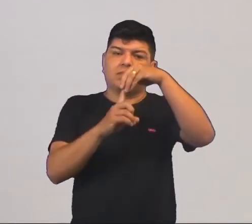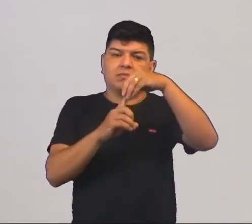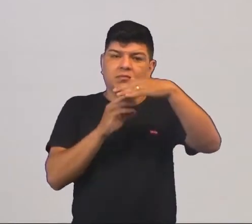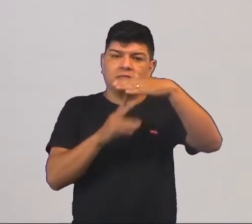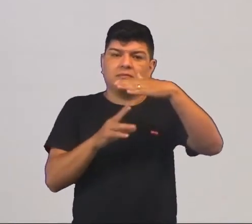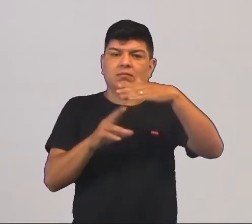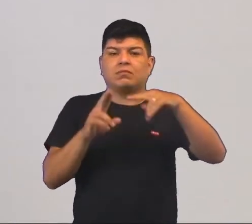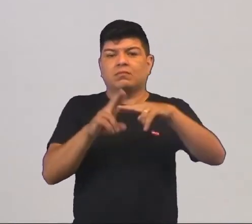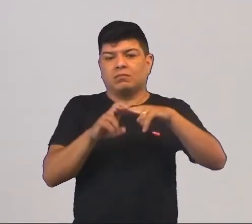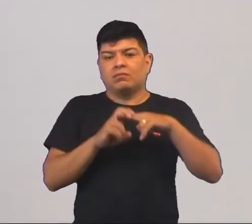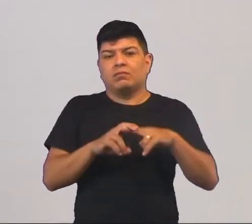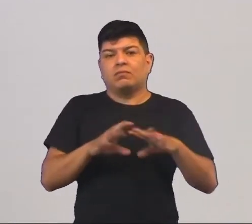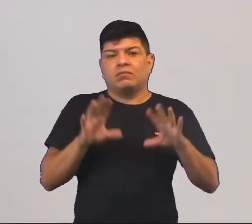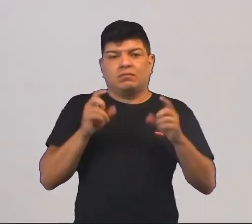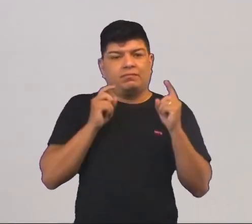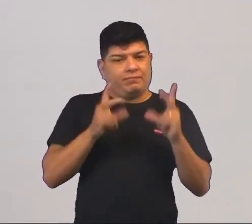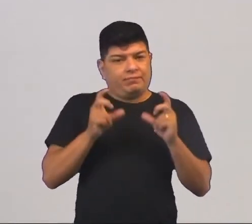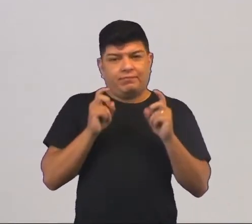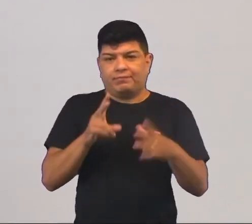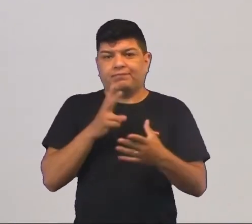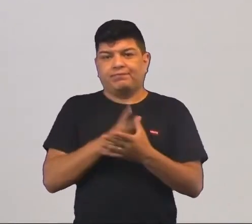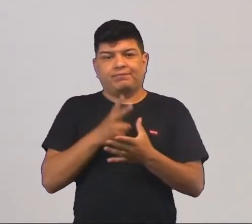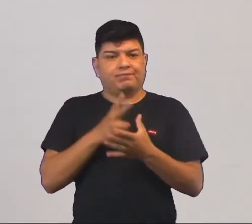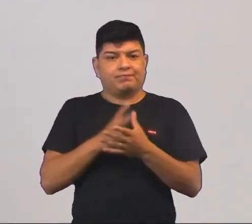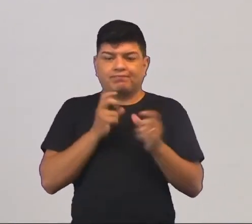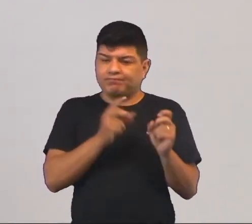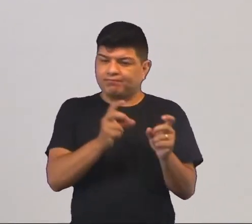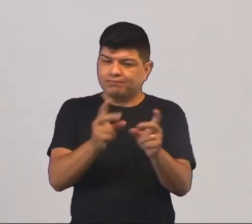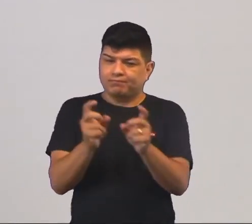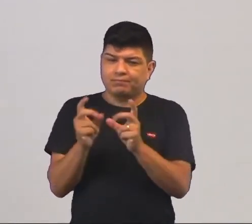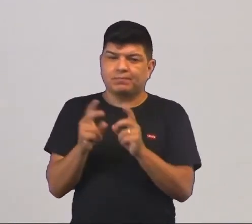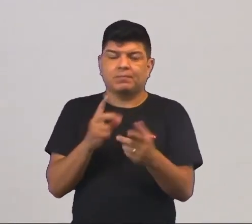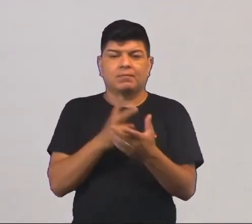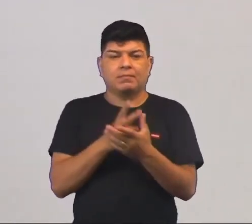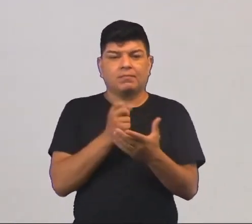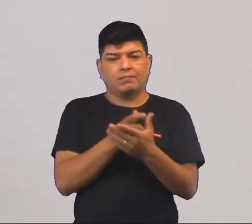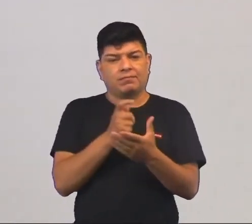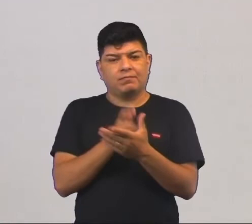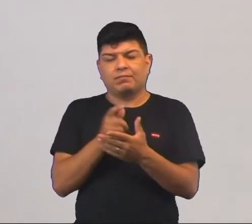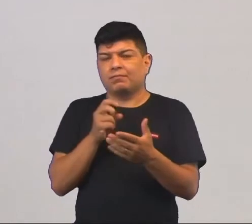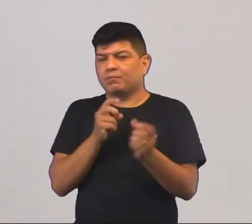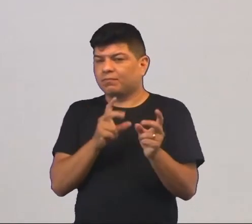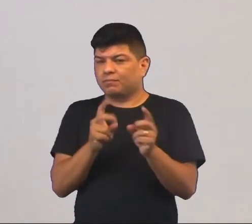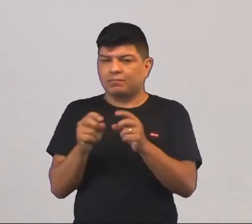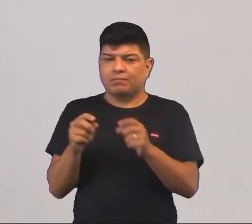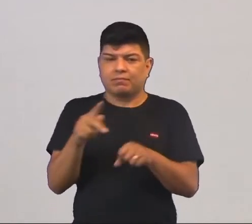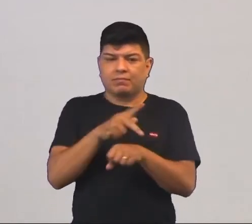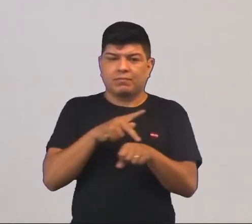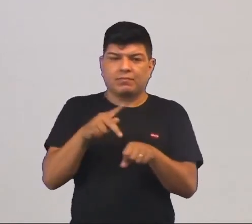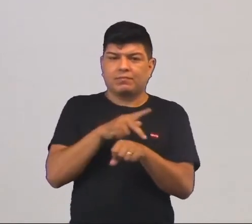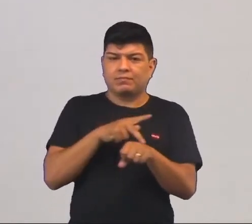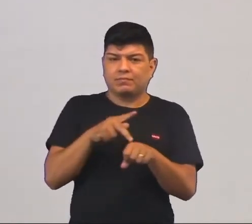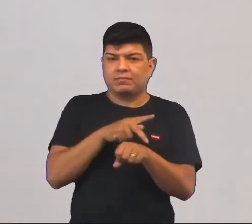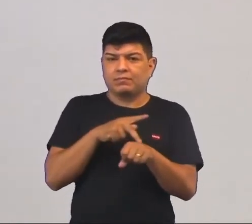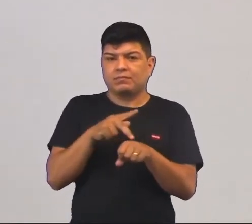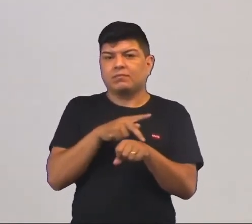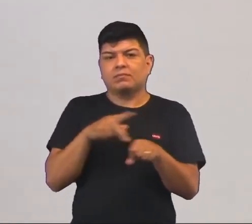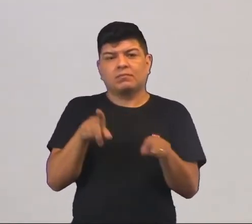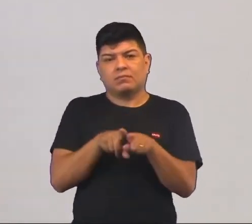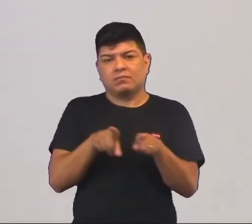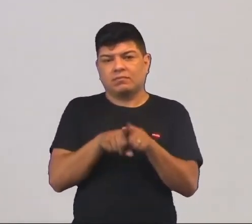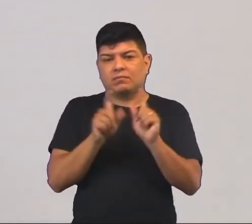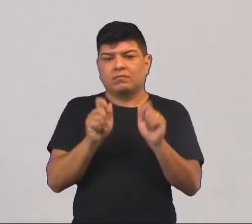colonial. O importante era vender, né, era comercializar para o maior número de nações, né, de mercados